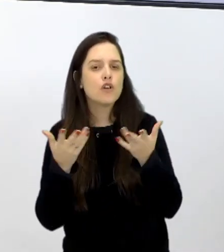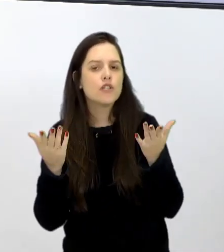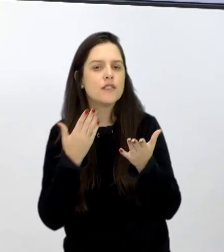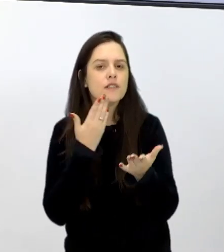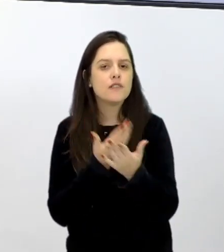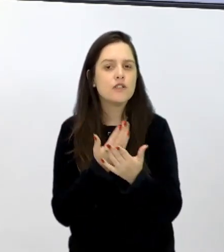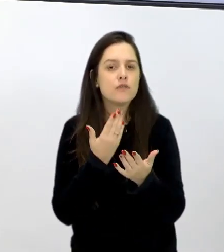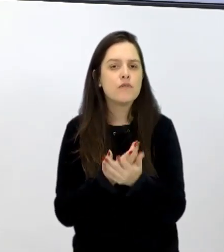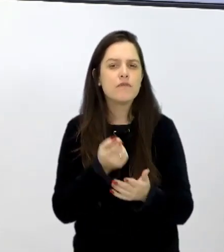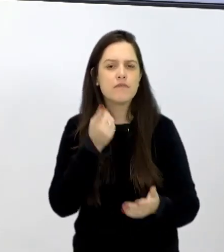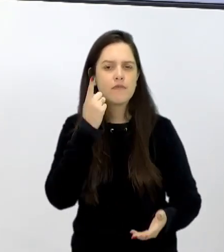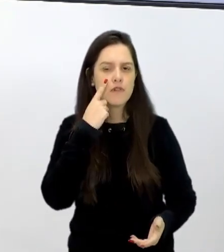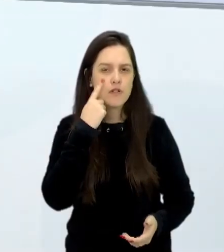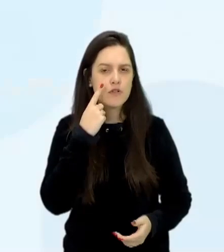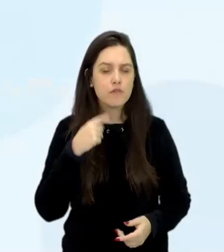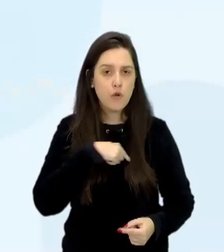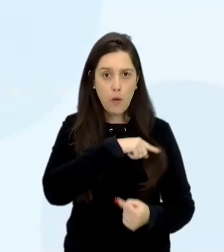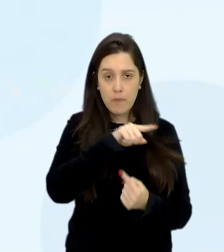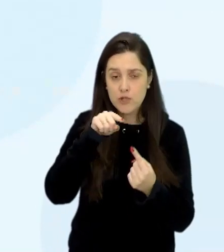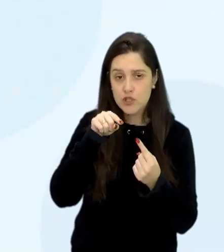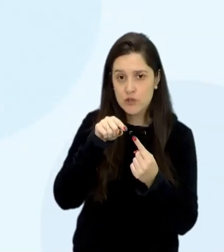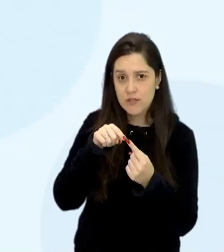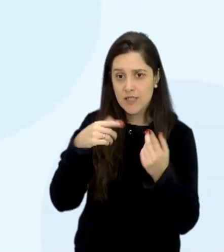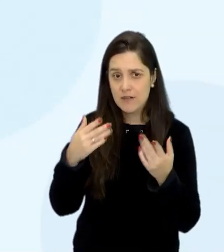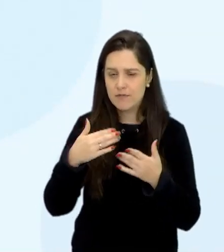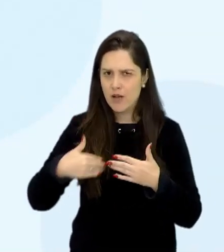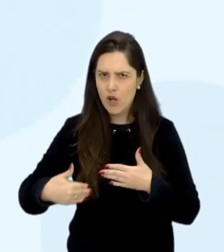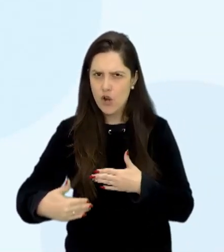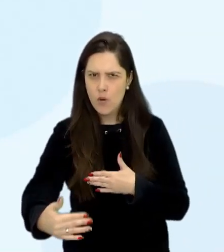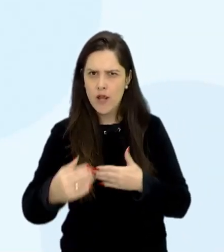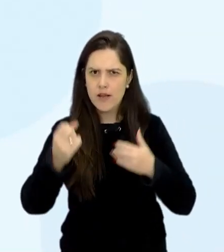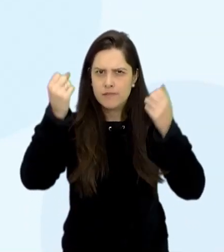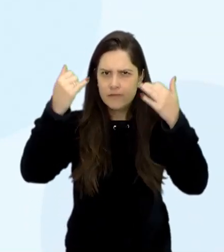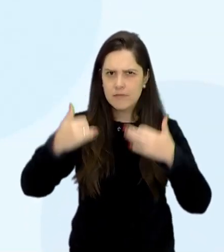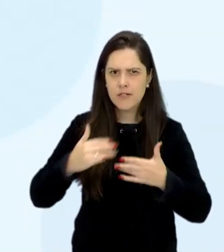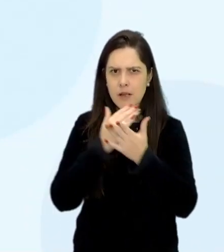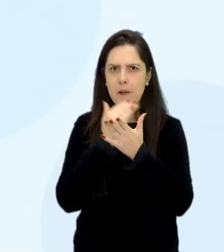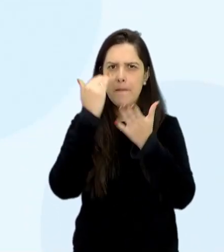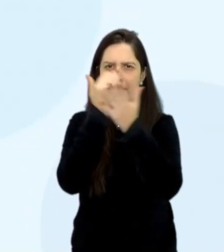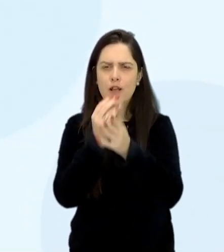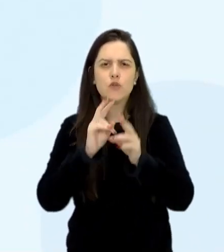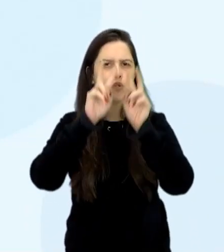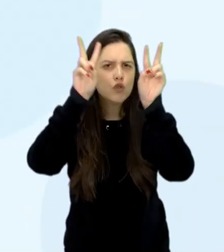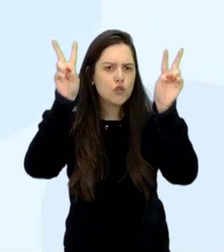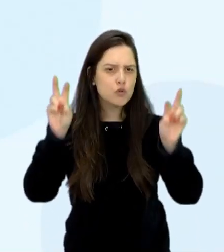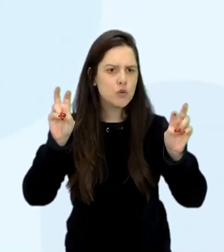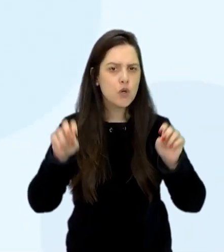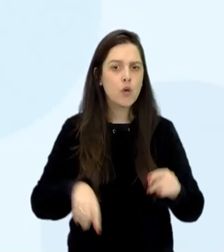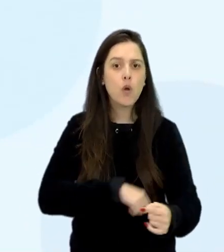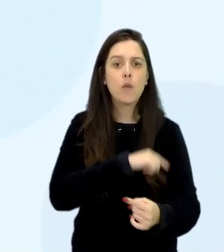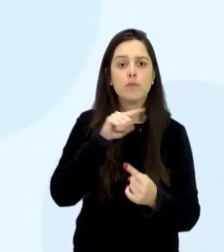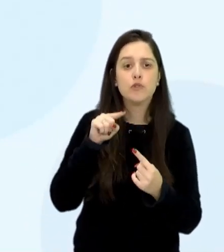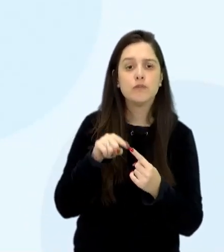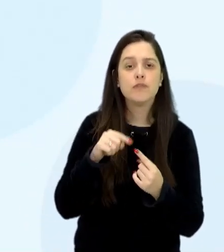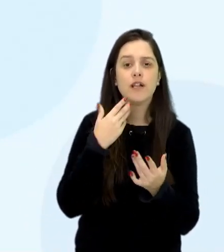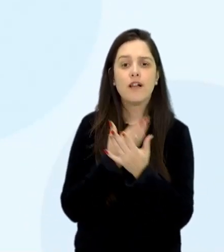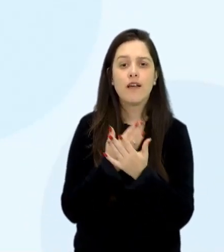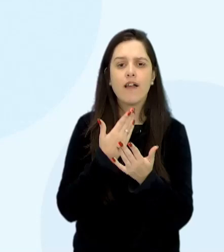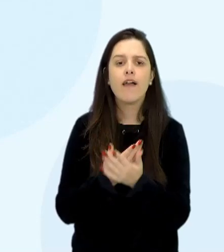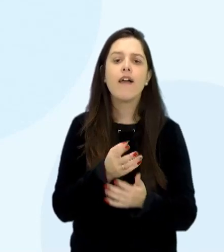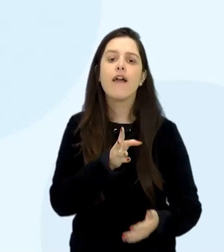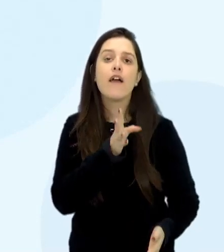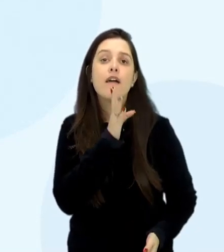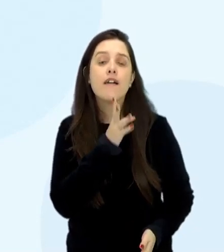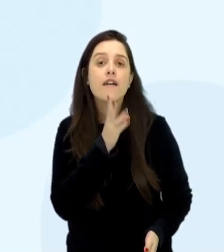vamos fazer o seguinte, vamos ver os objetivos, na sequência vamos falar mais sobre o nosso título. Objetivos da nossa aula: